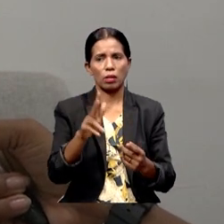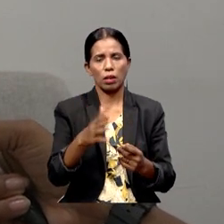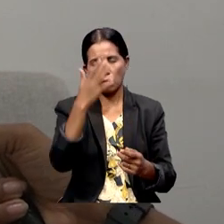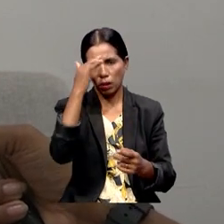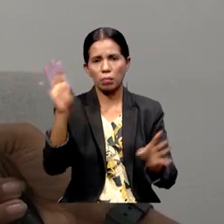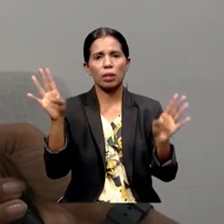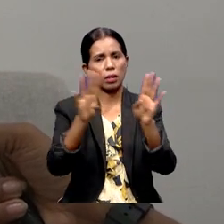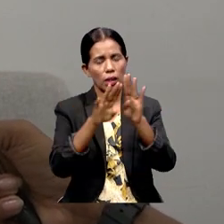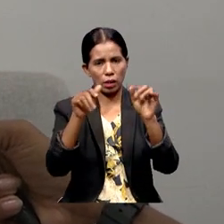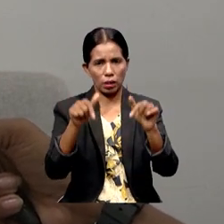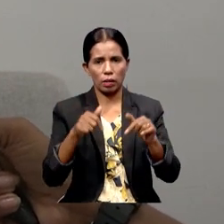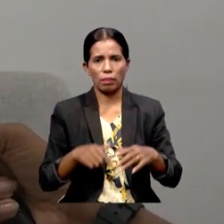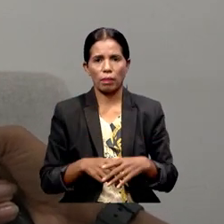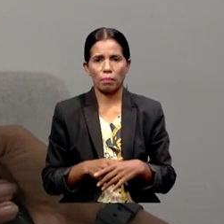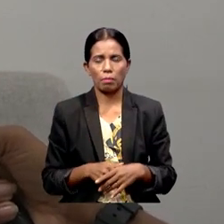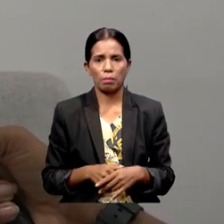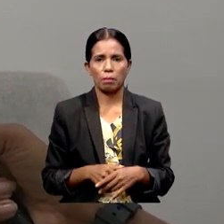ne